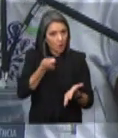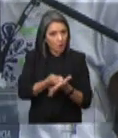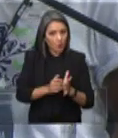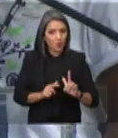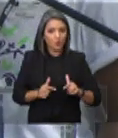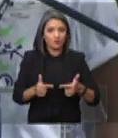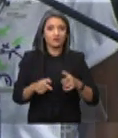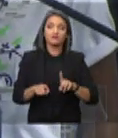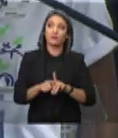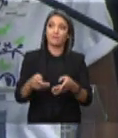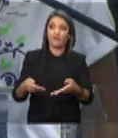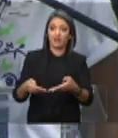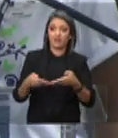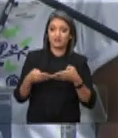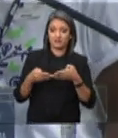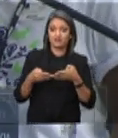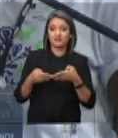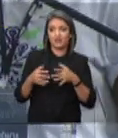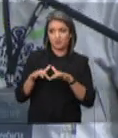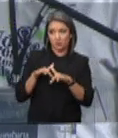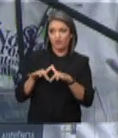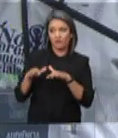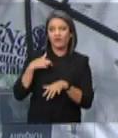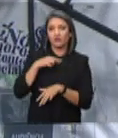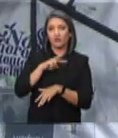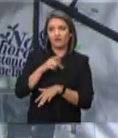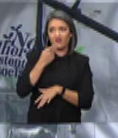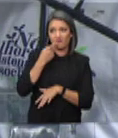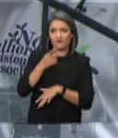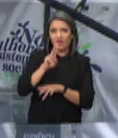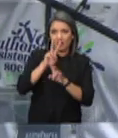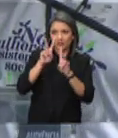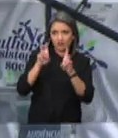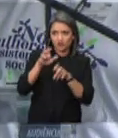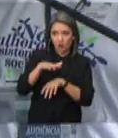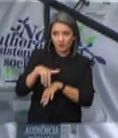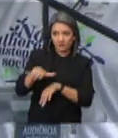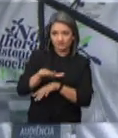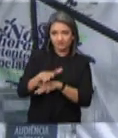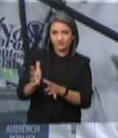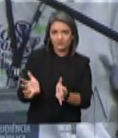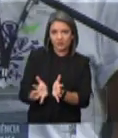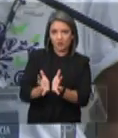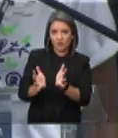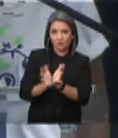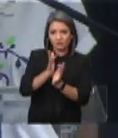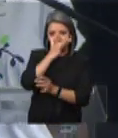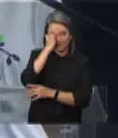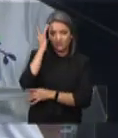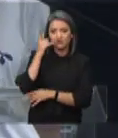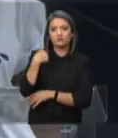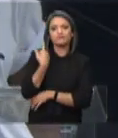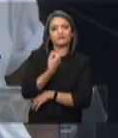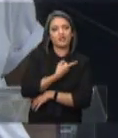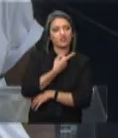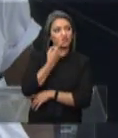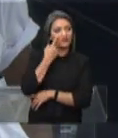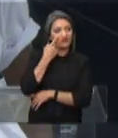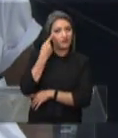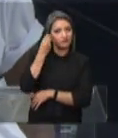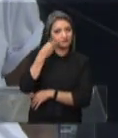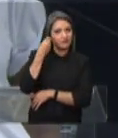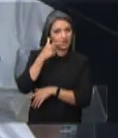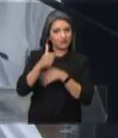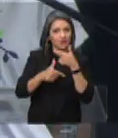peço licença ao movimento para falar um pouco sobre vocês sobre aquilo que a gente vivencia no trabalho